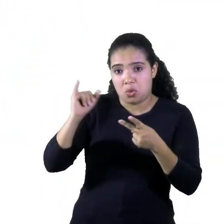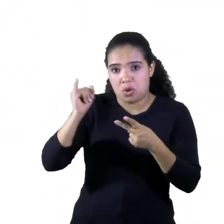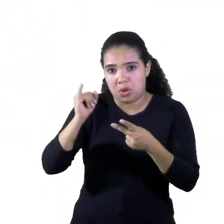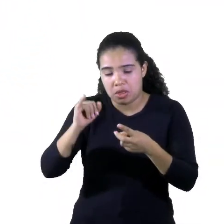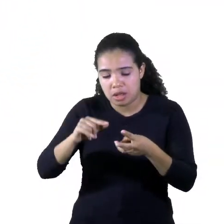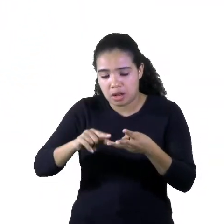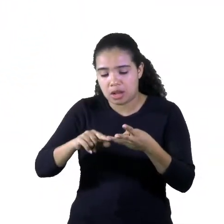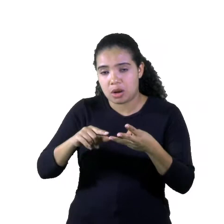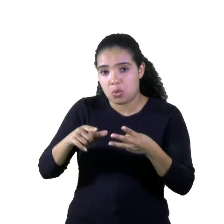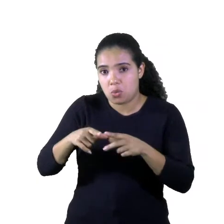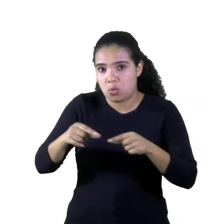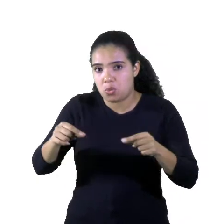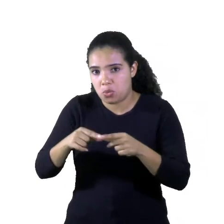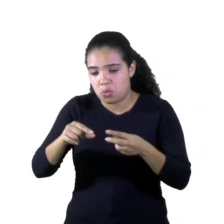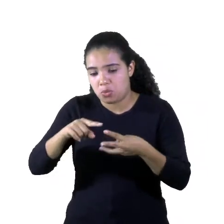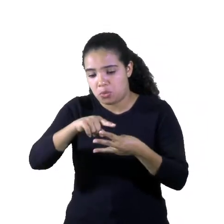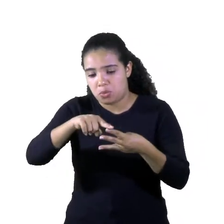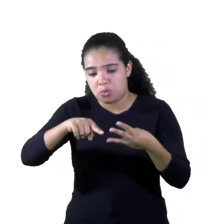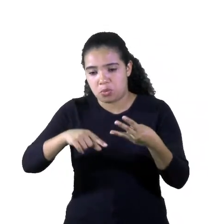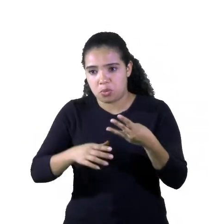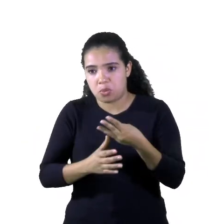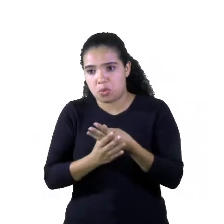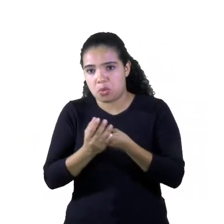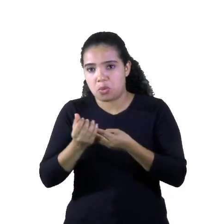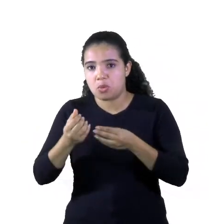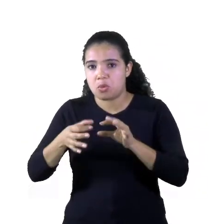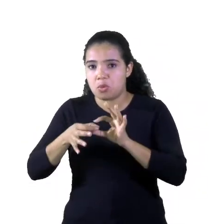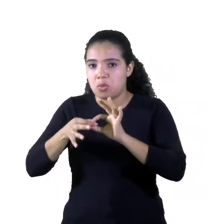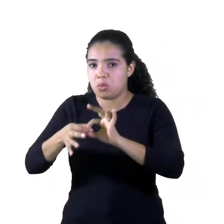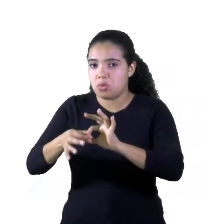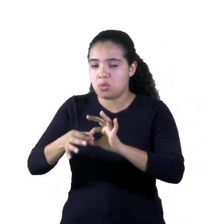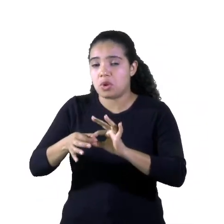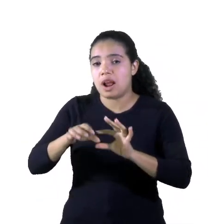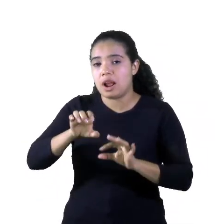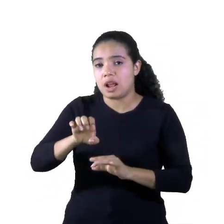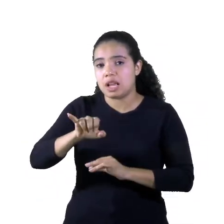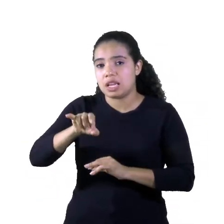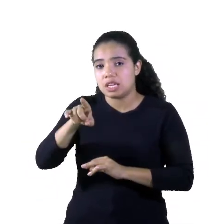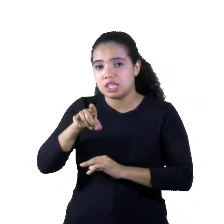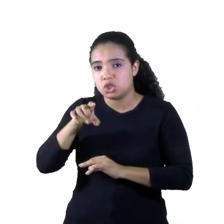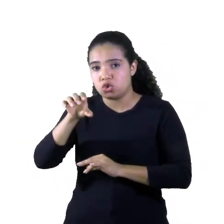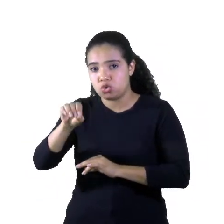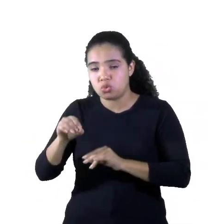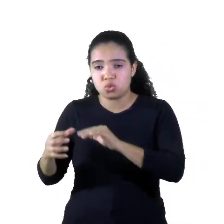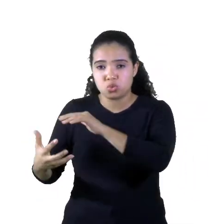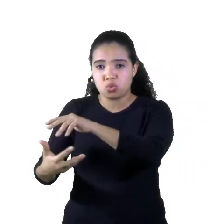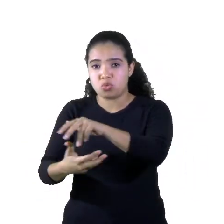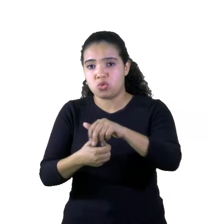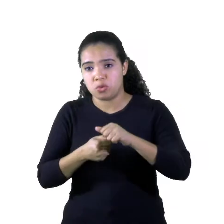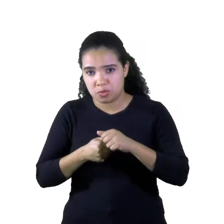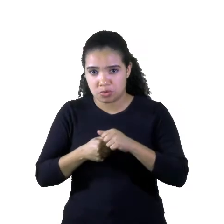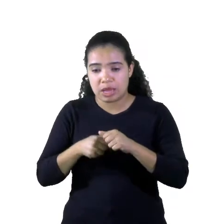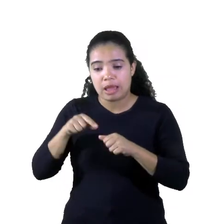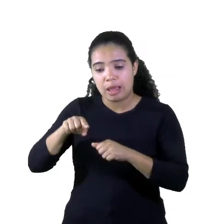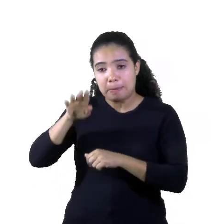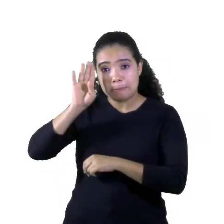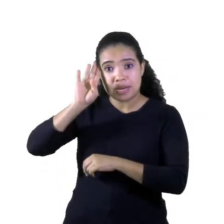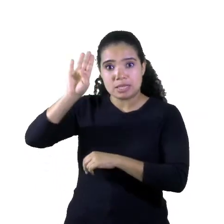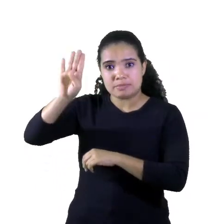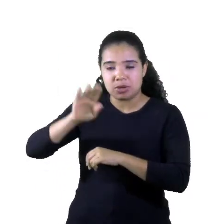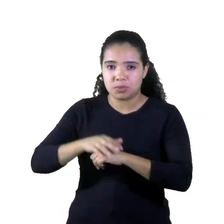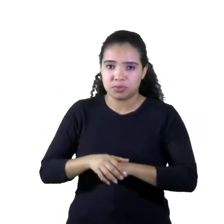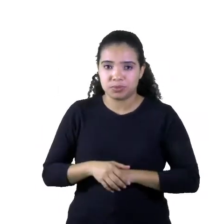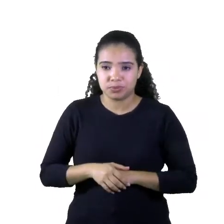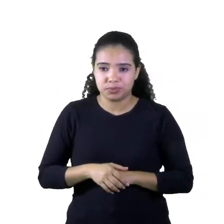governo japonês se autodeclaravam como o eixo do mundo. Eles eram os pontos principais.